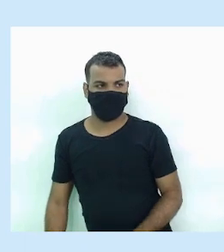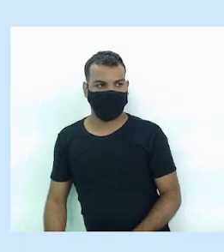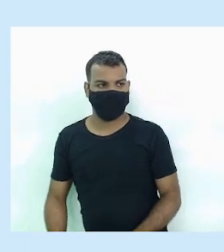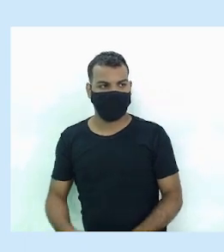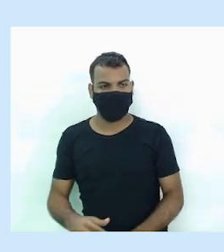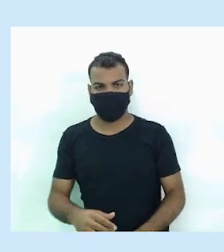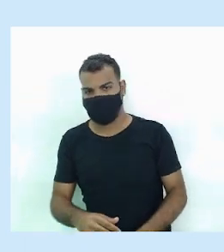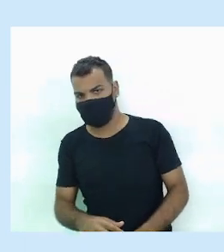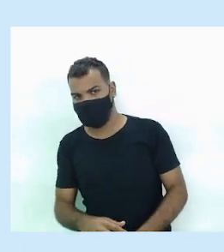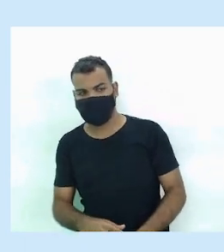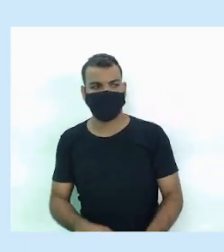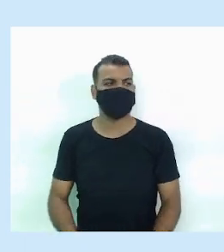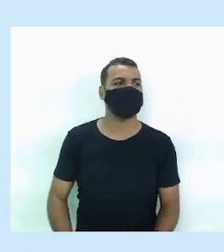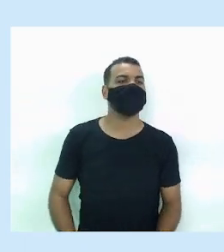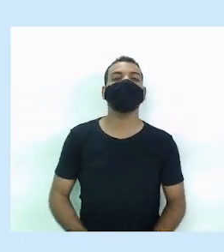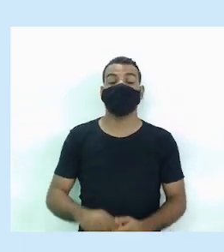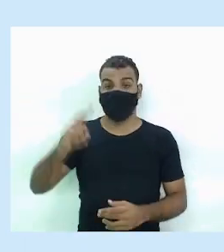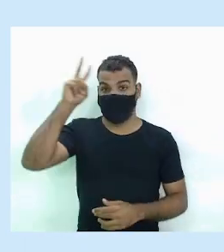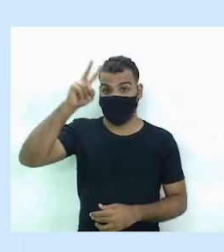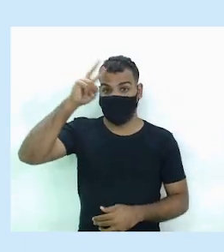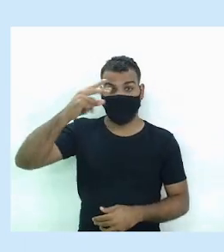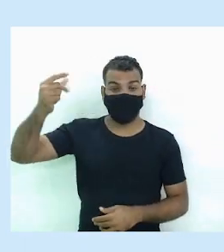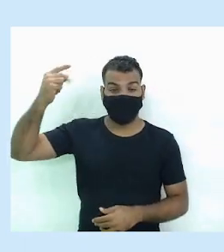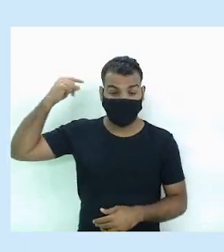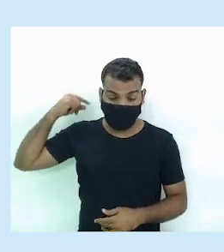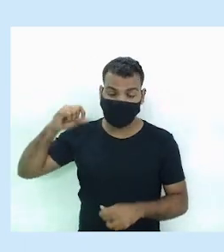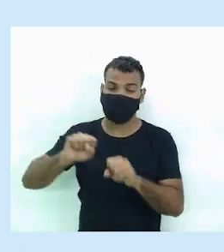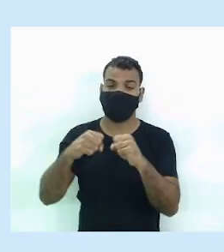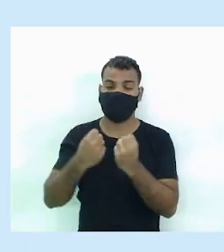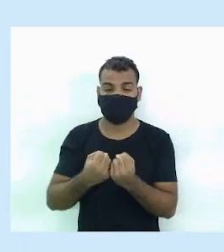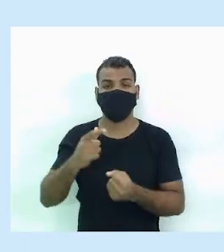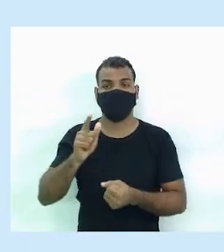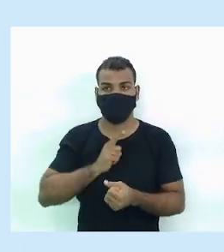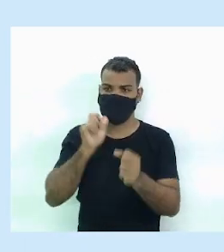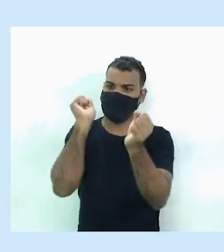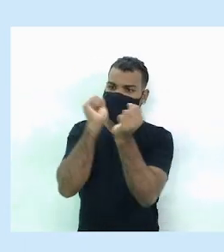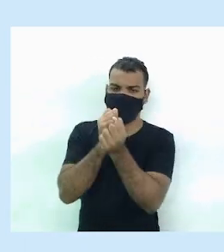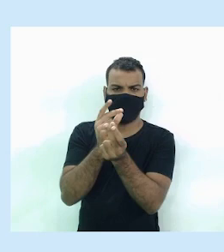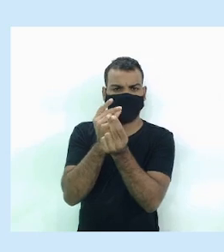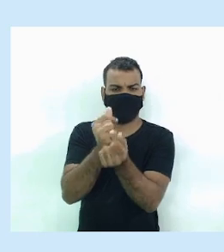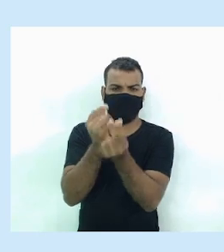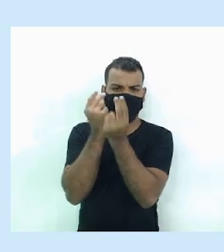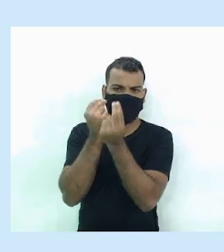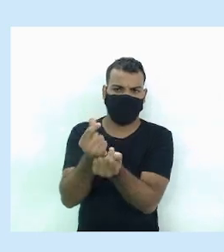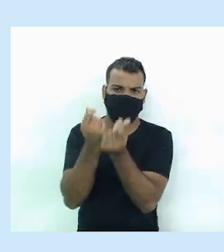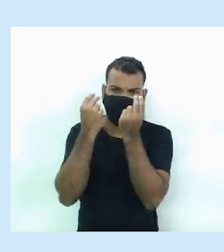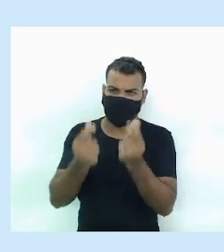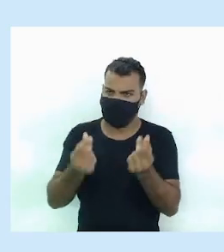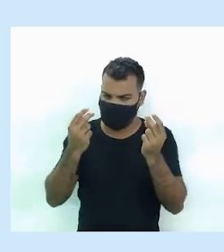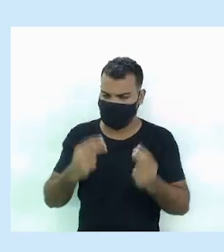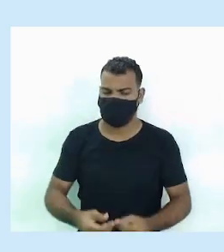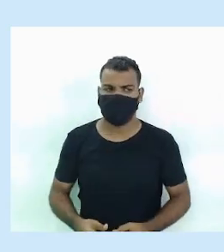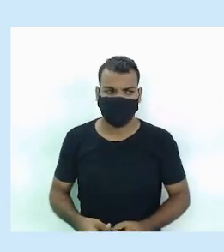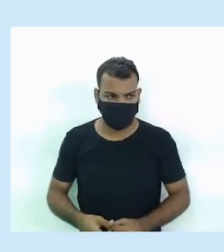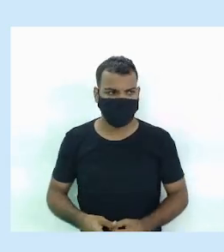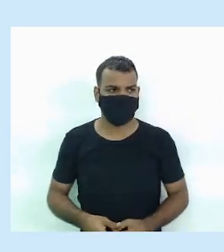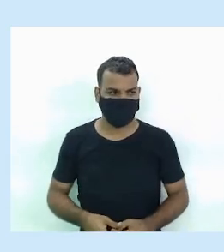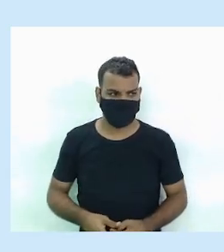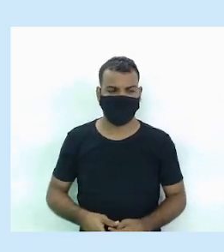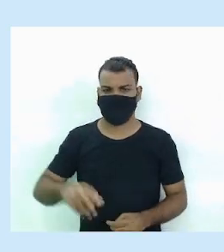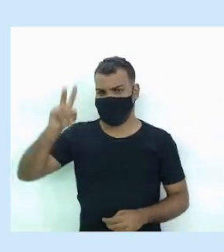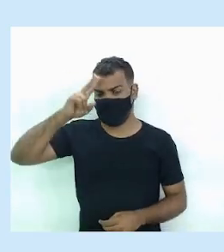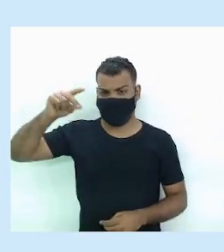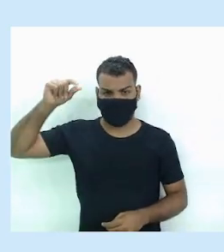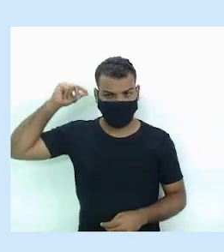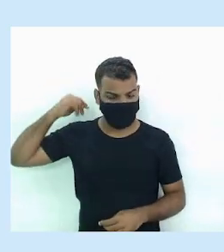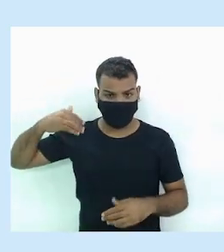nossas sociedades, desde a história antiga, a gente vai ter essa questão da escravidão, que não é de agora, né? Desde a história antiga,